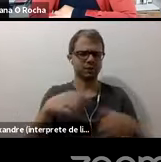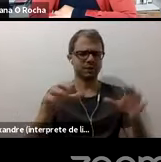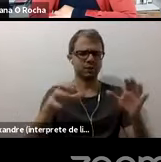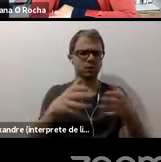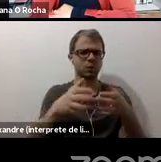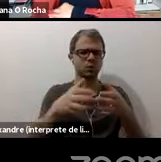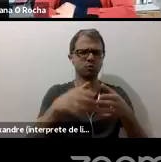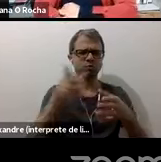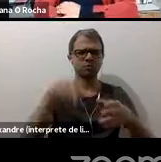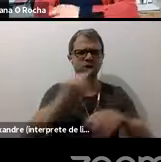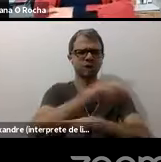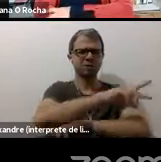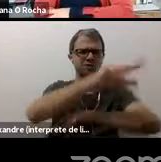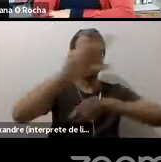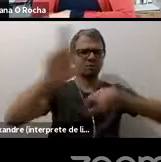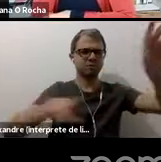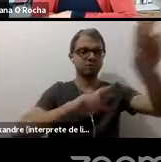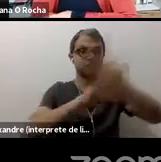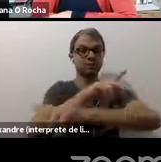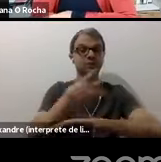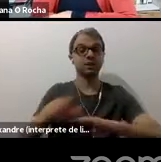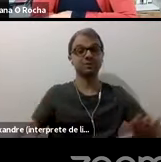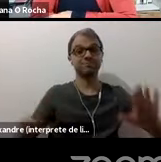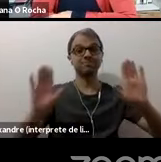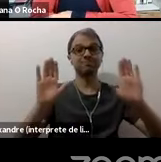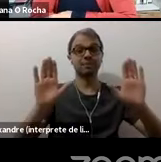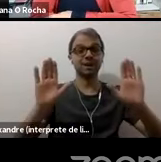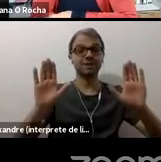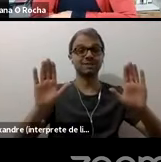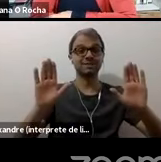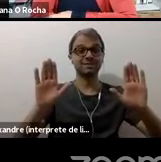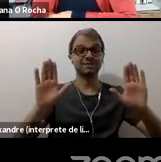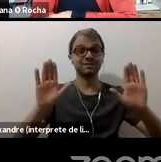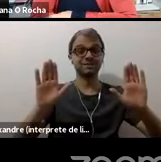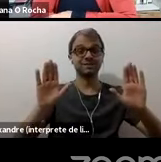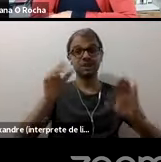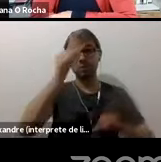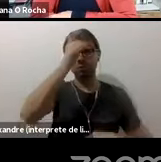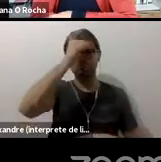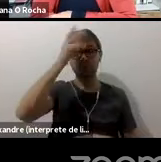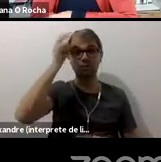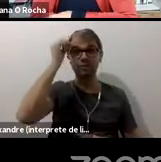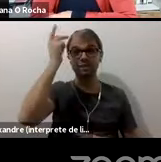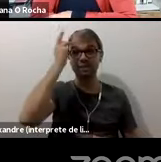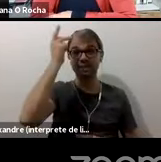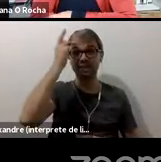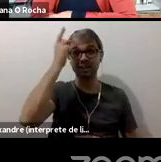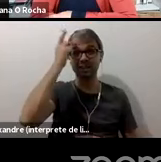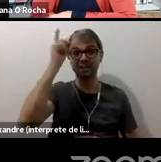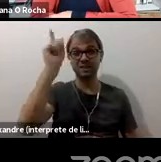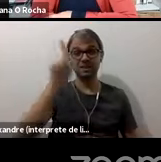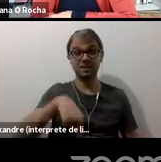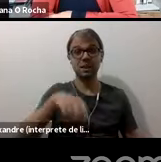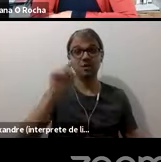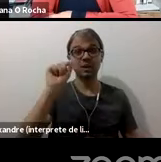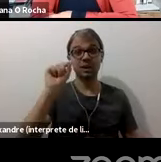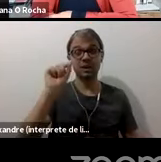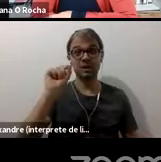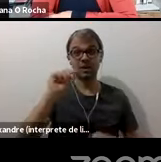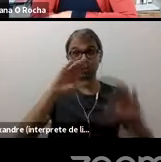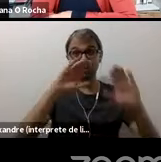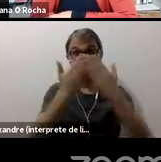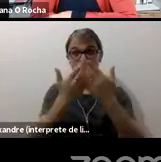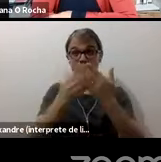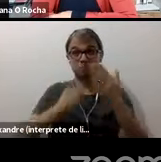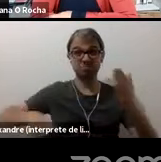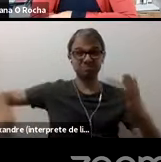lugares, que é a Prefeitura de São Paulo. E essa rede é uma rede que tem uma diversidade tremenda. Eu falo de um lugar, que é a